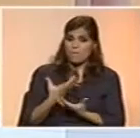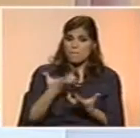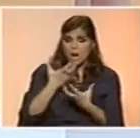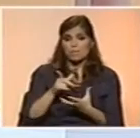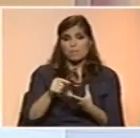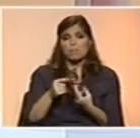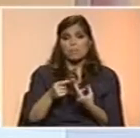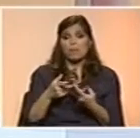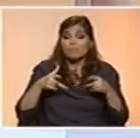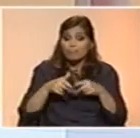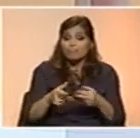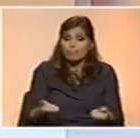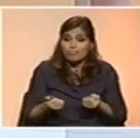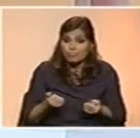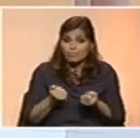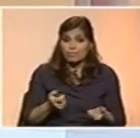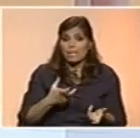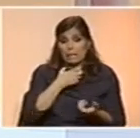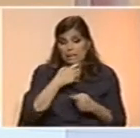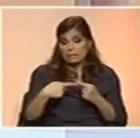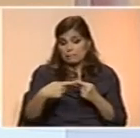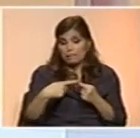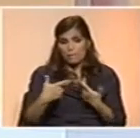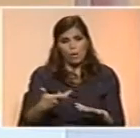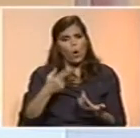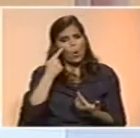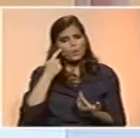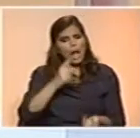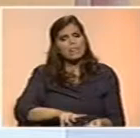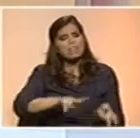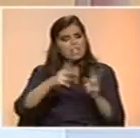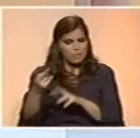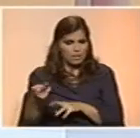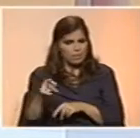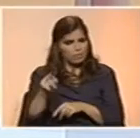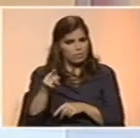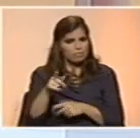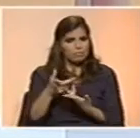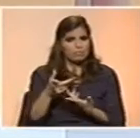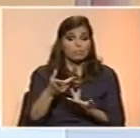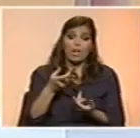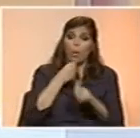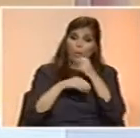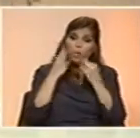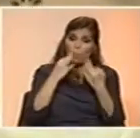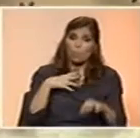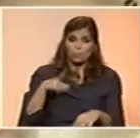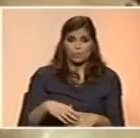contenção em tempos de crise. Vamos conhecer esta alternativa ao regime alimentar tradicional dos portugueses.